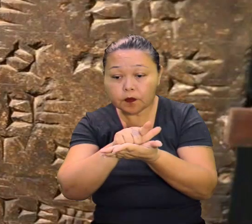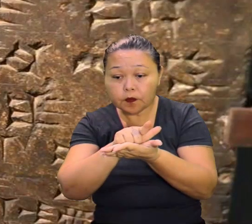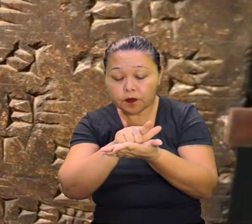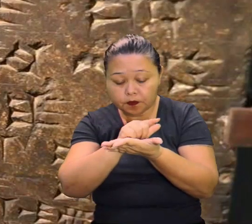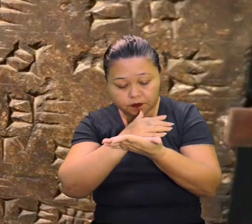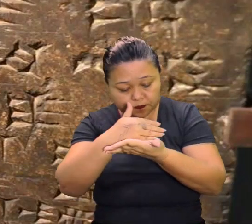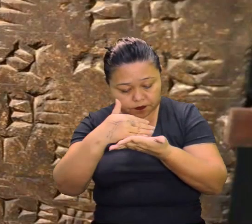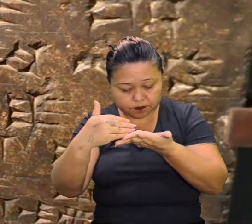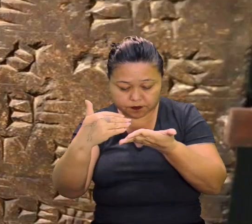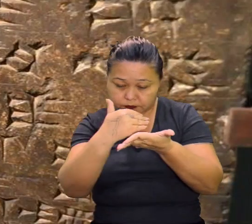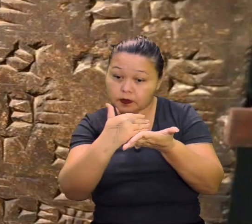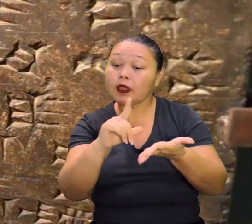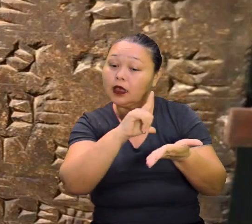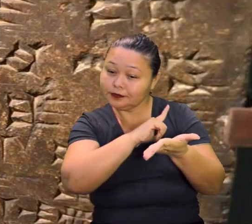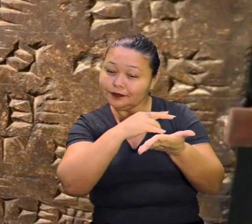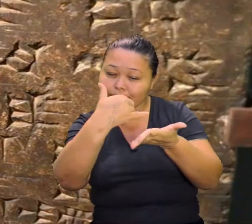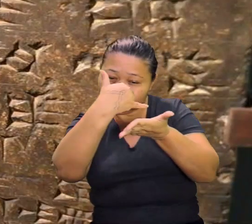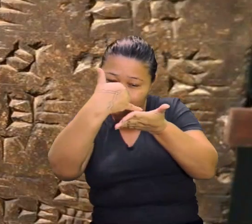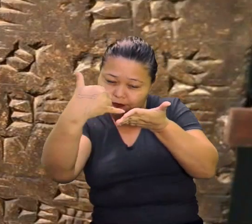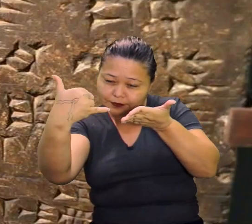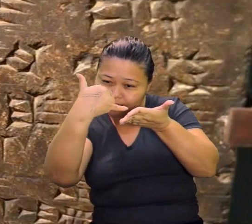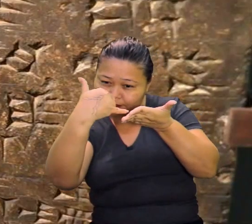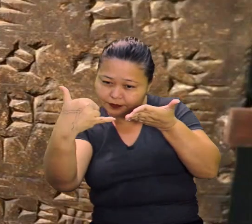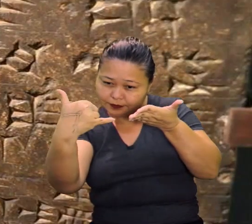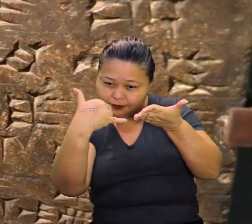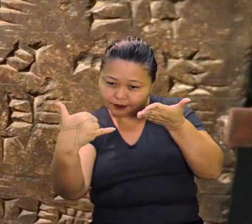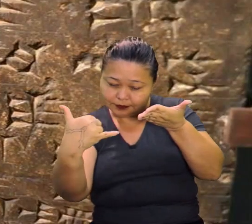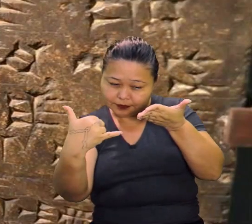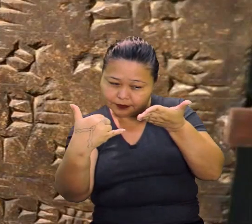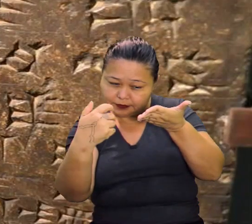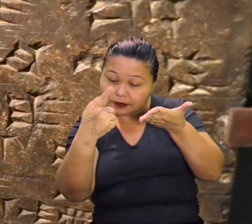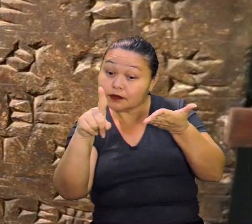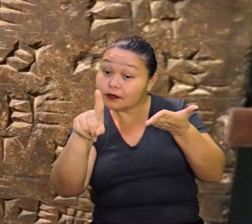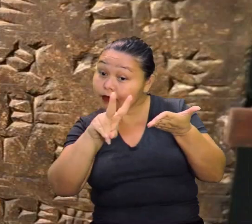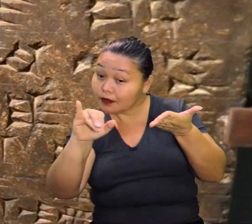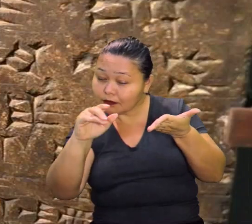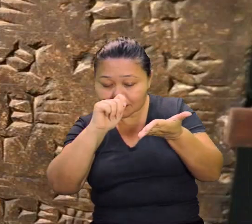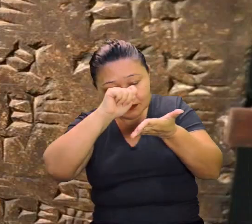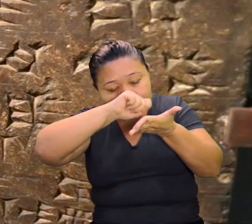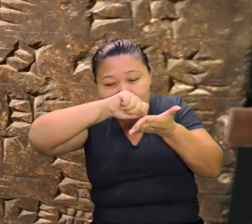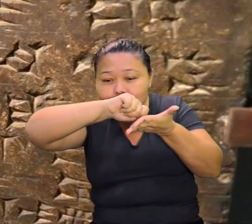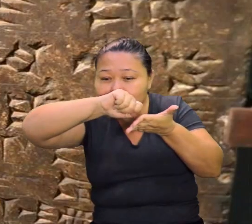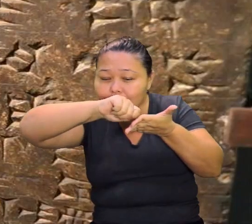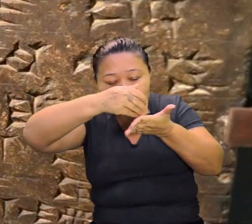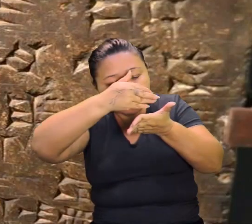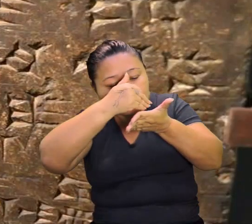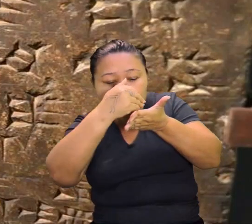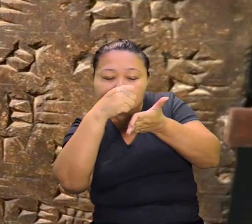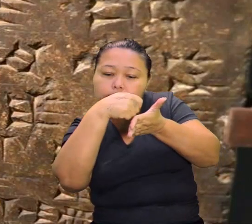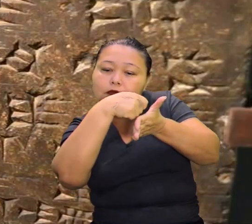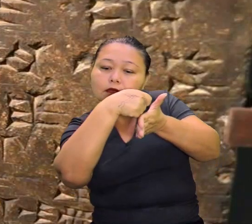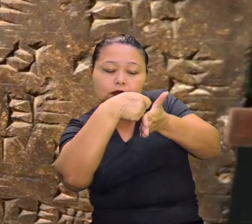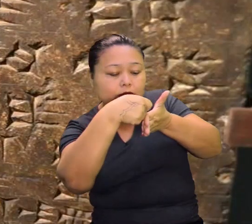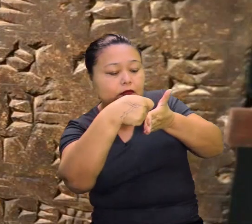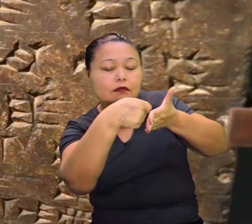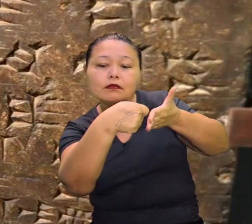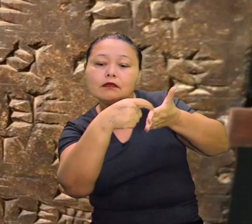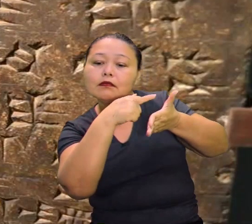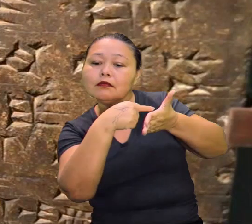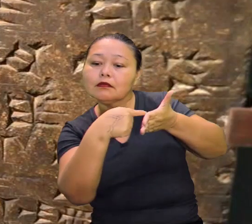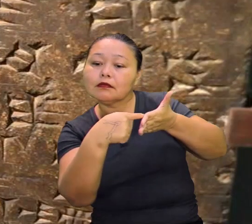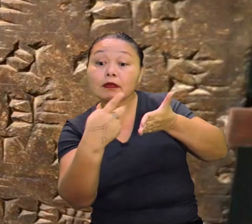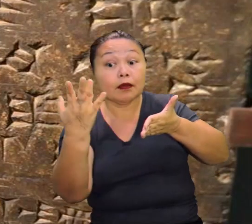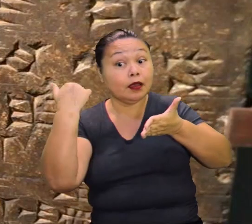na folha do caderno já existem as linhas, e você vai escrever em cima dessas linhas. Mas